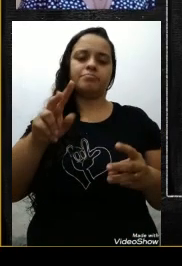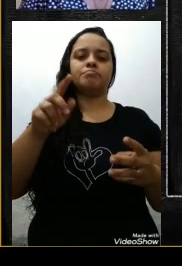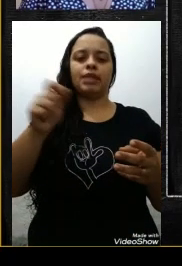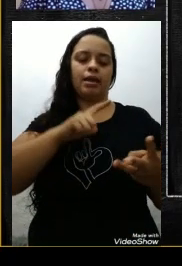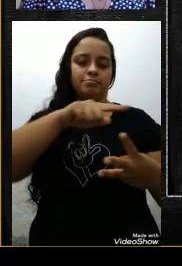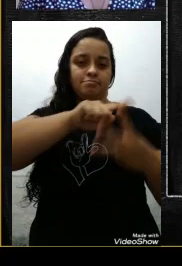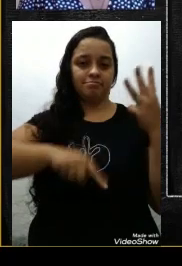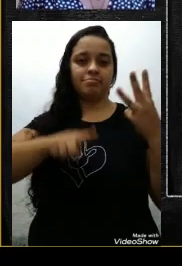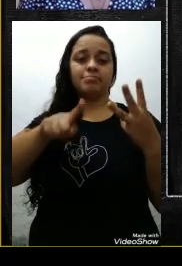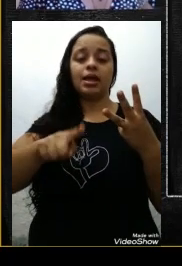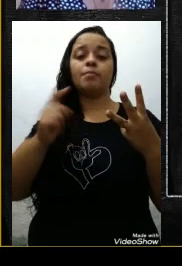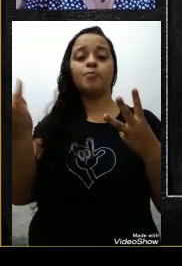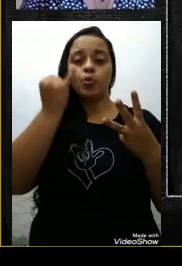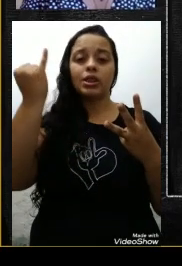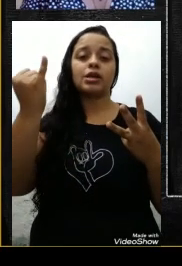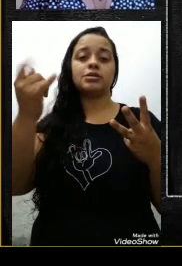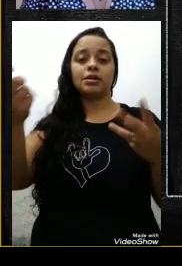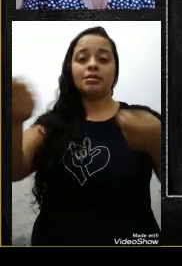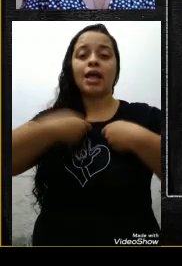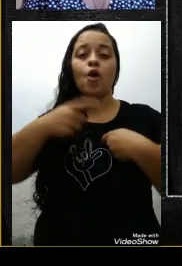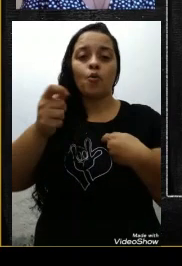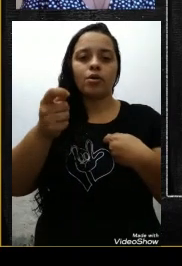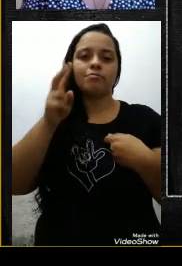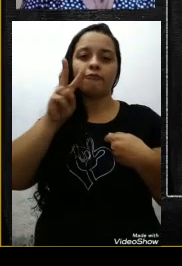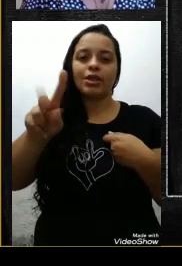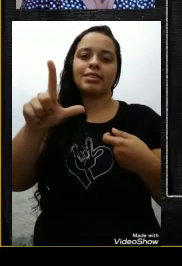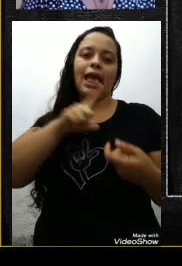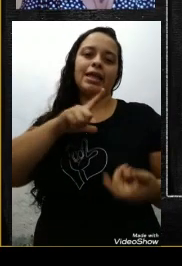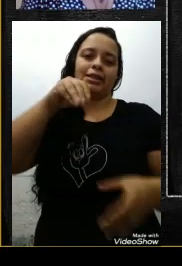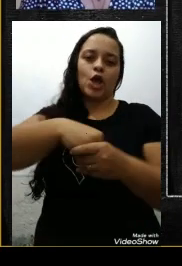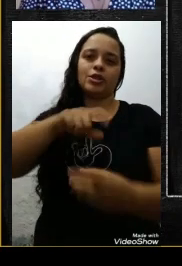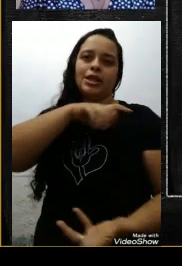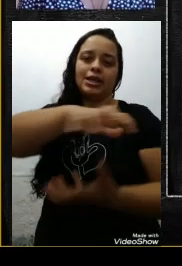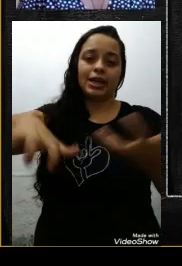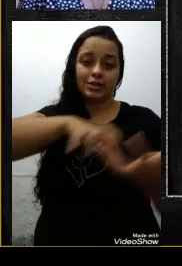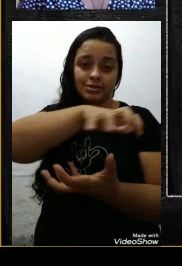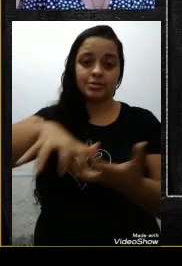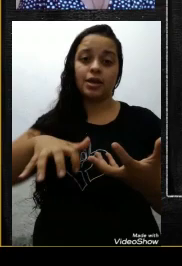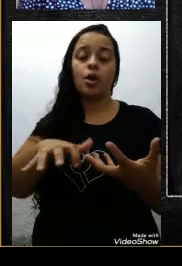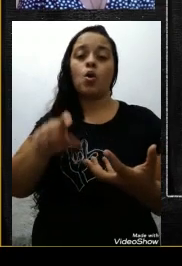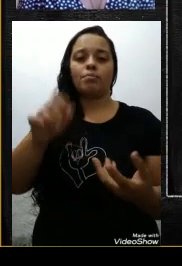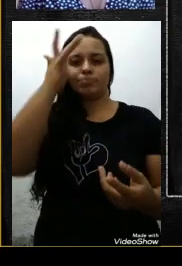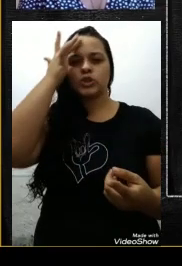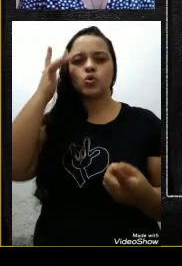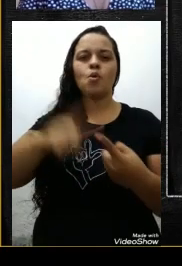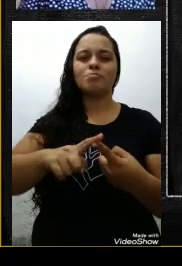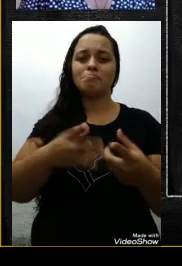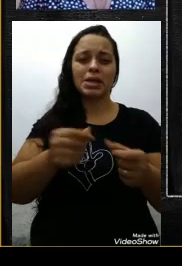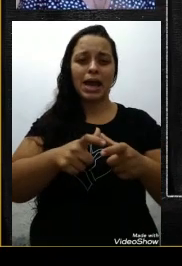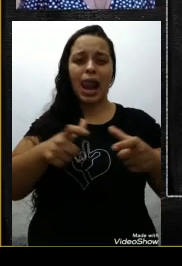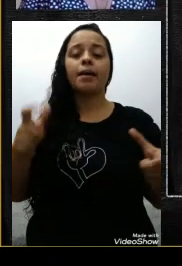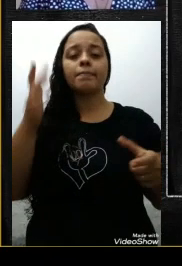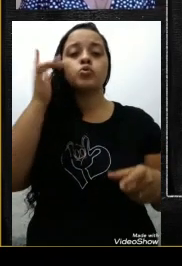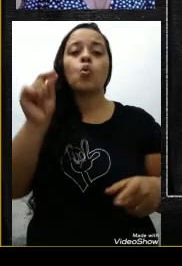outros fatores vão nos dar sinais importantes que uma crise se aproximava. Um grande número de mendigos